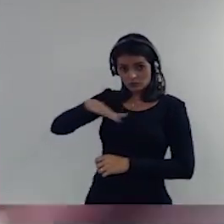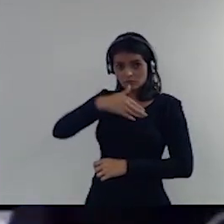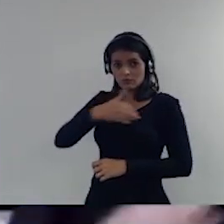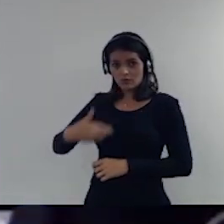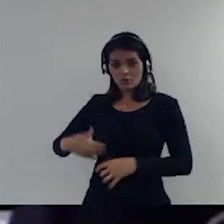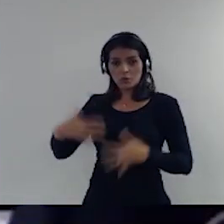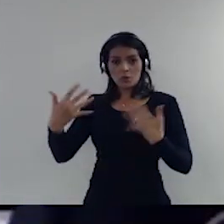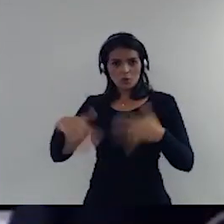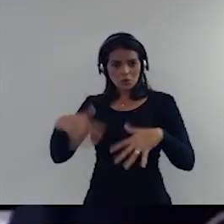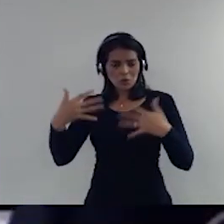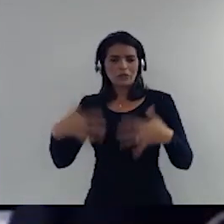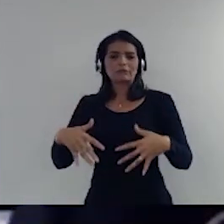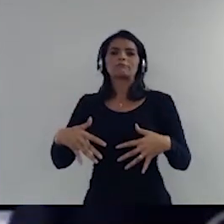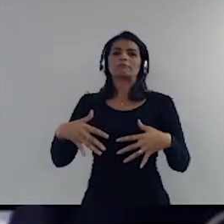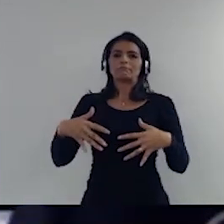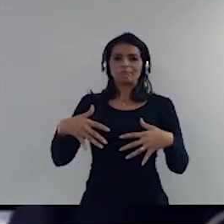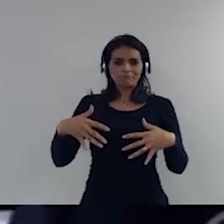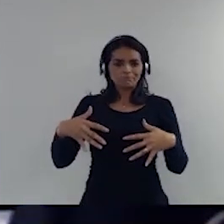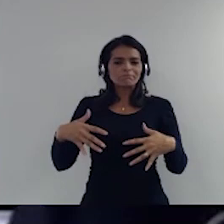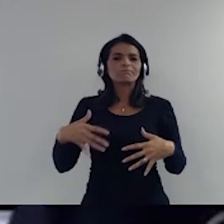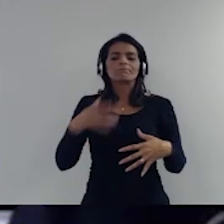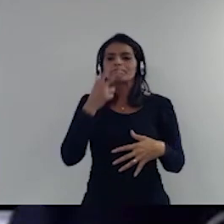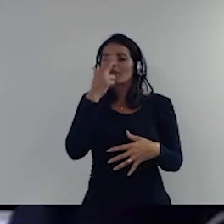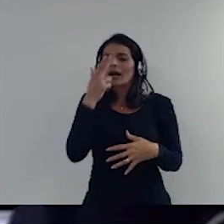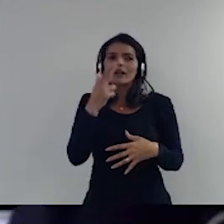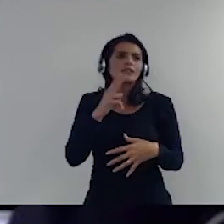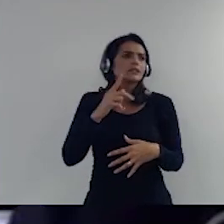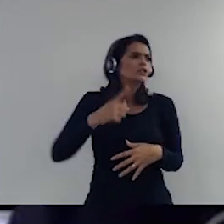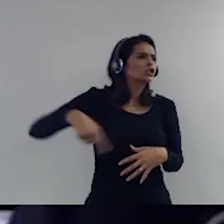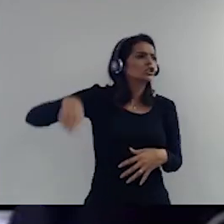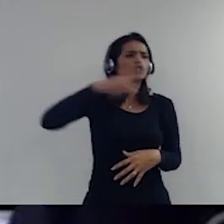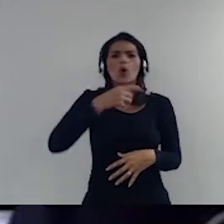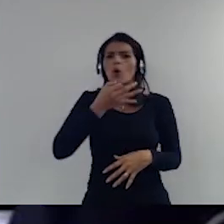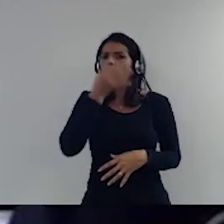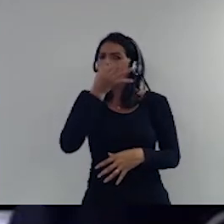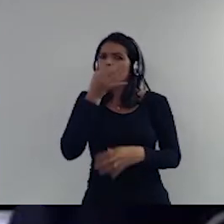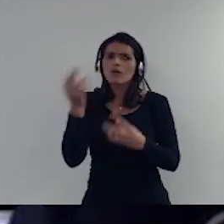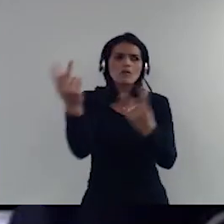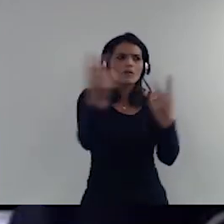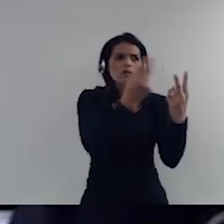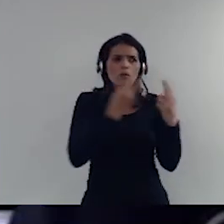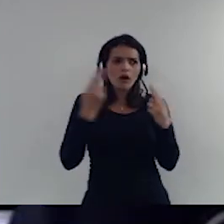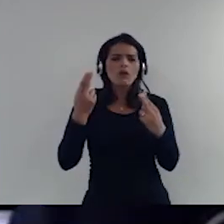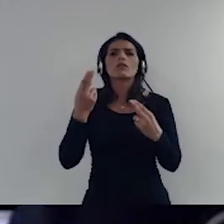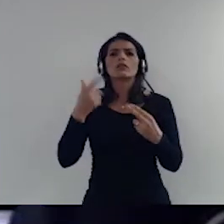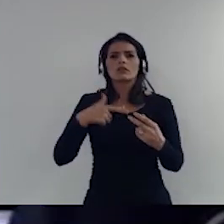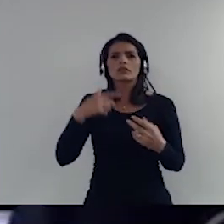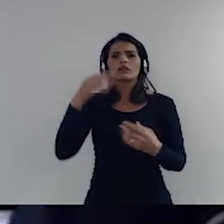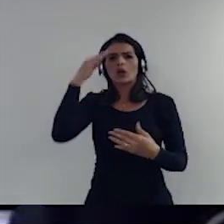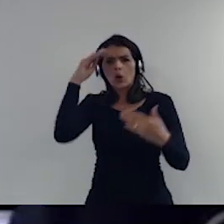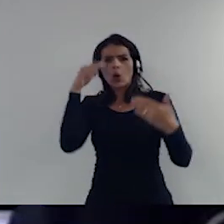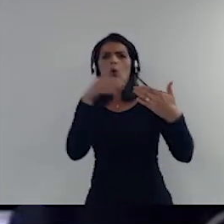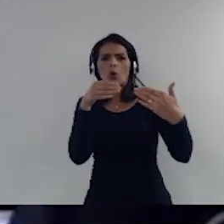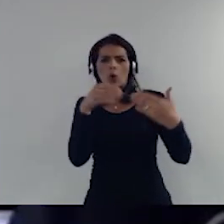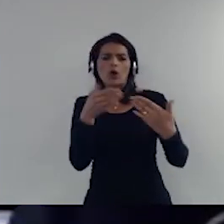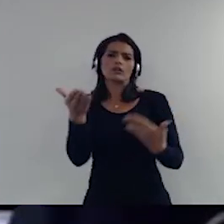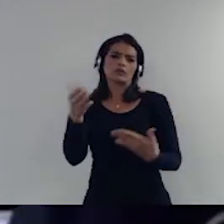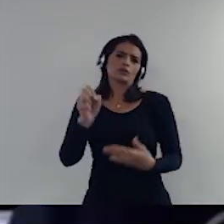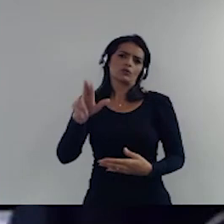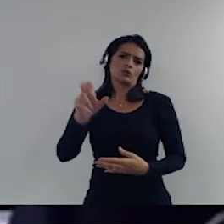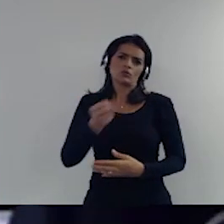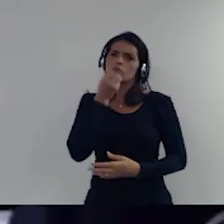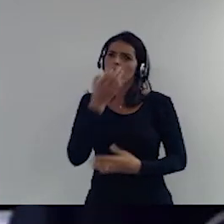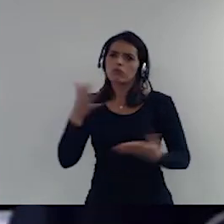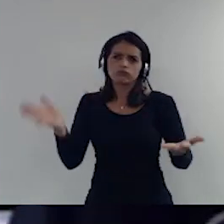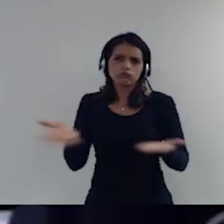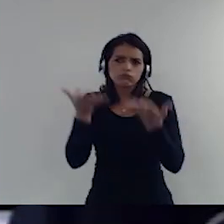acho que o verbo ainda é no gerúndio, uma quase que unanimidade, né? Então, é muito importante que a gente discuta mesmo